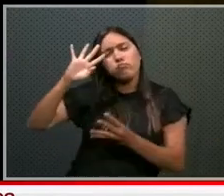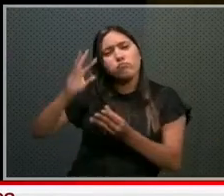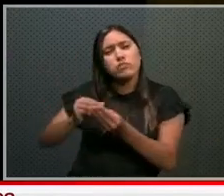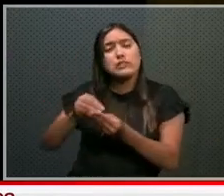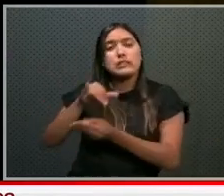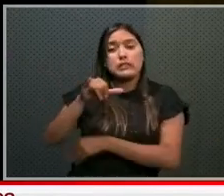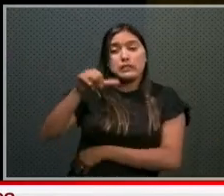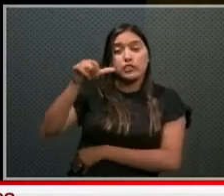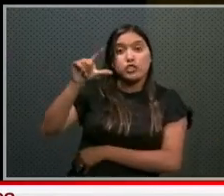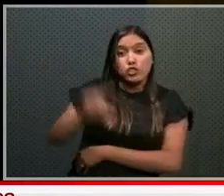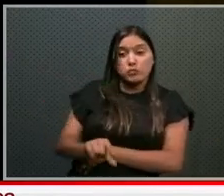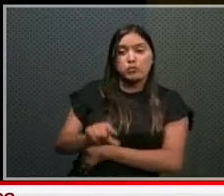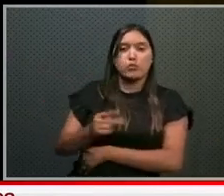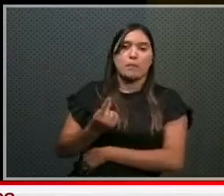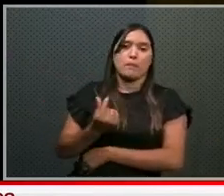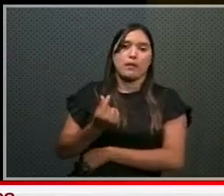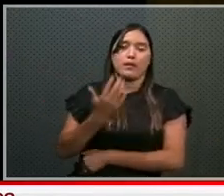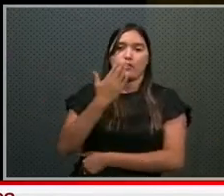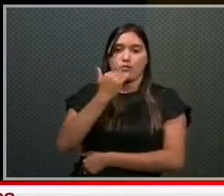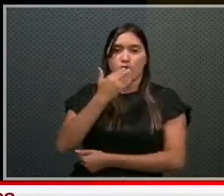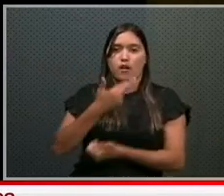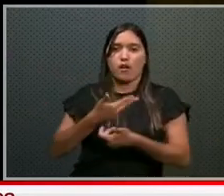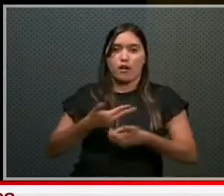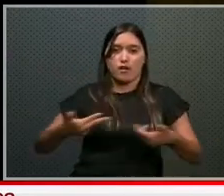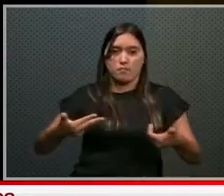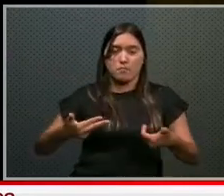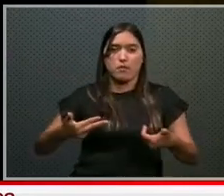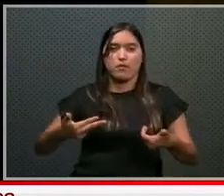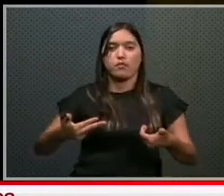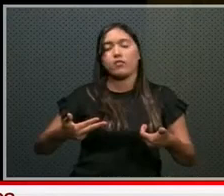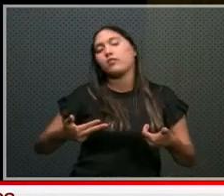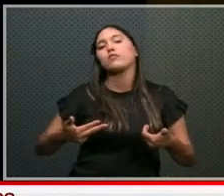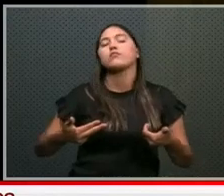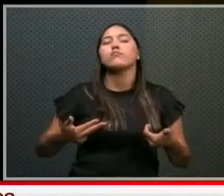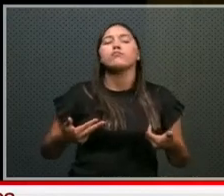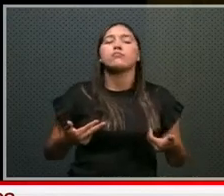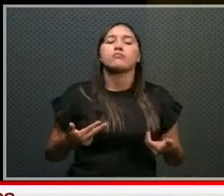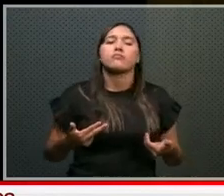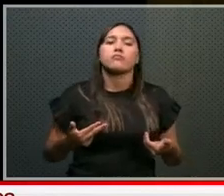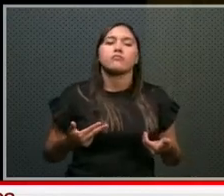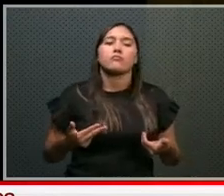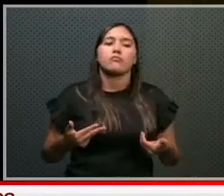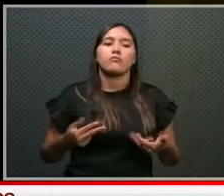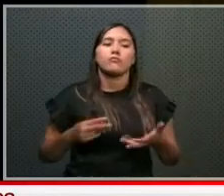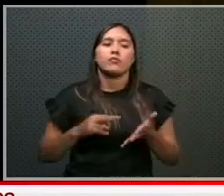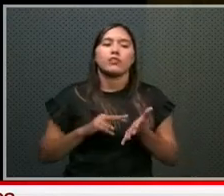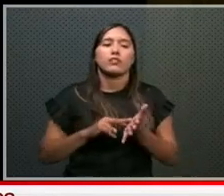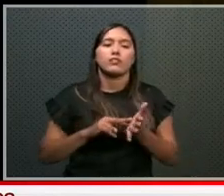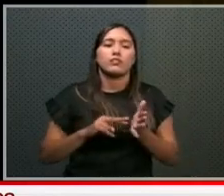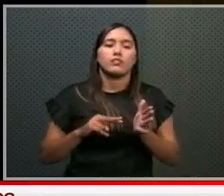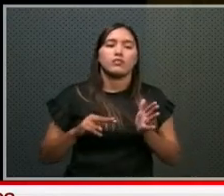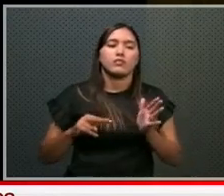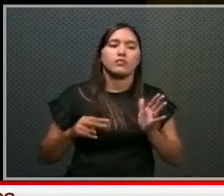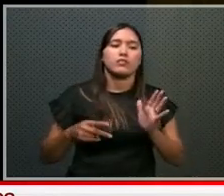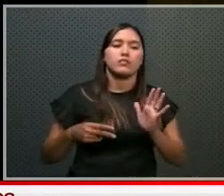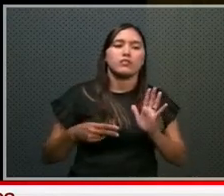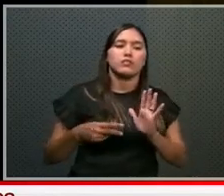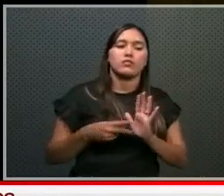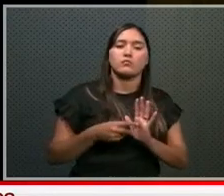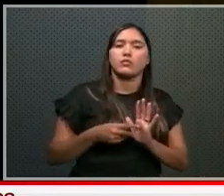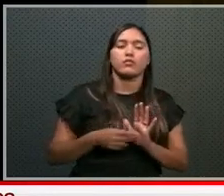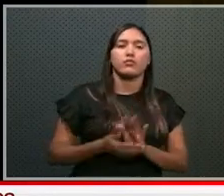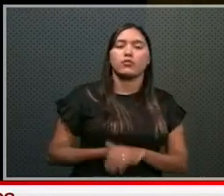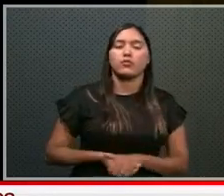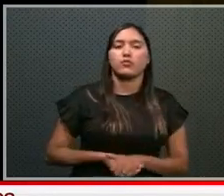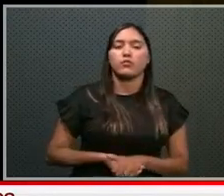os preços dos alimentos nas nossas condições procuradora resultará na possibilidade de aumento da capacidade de